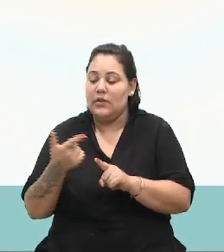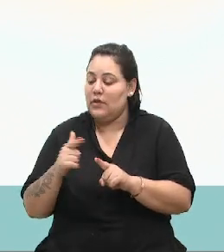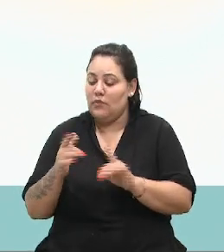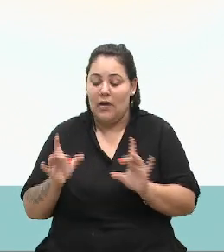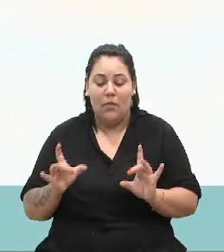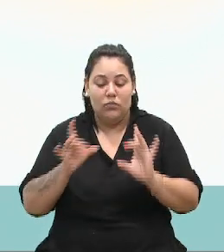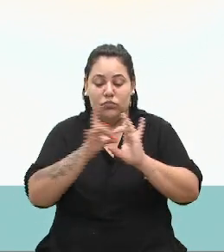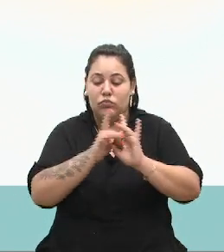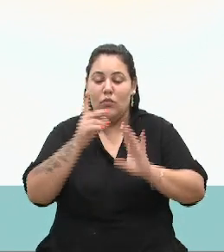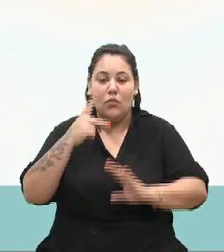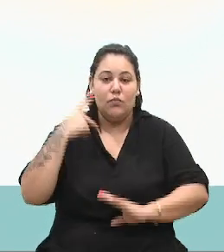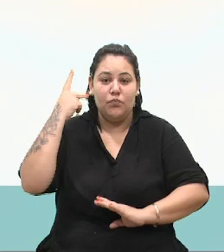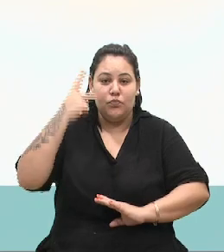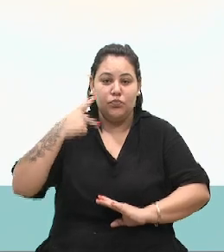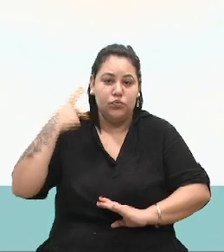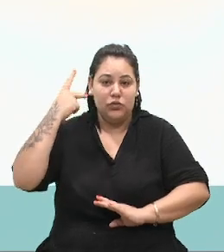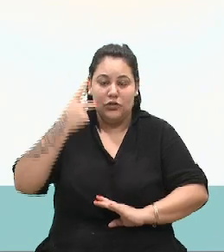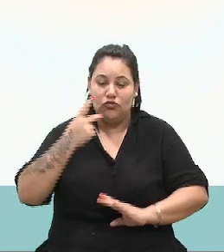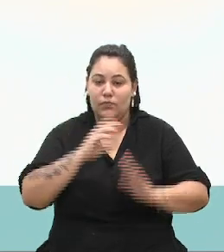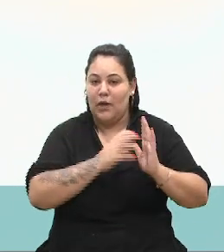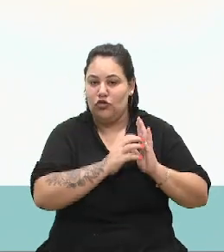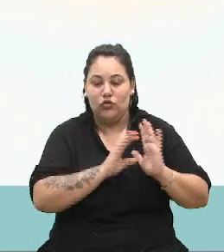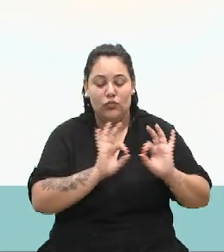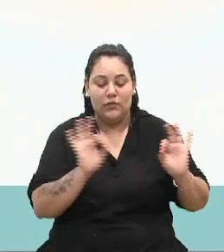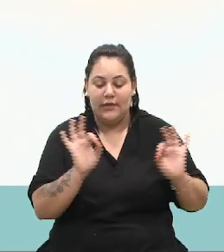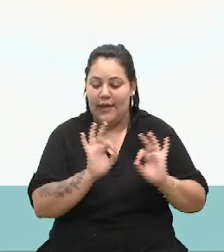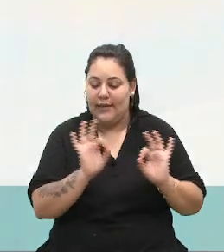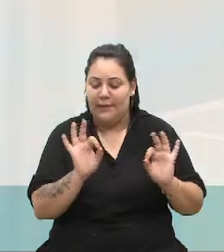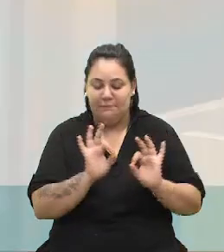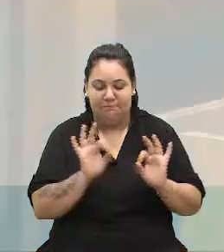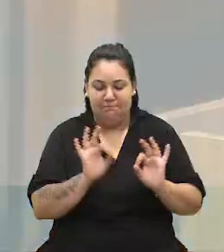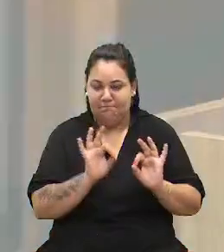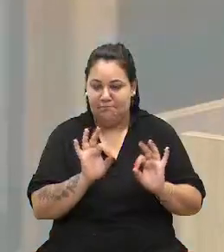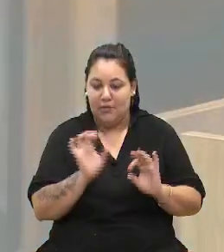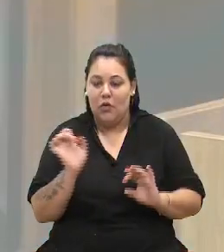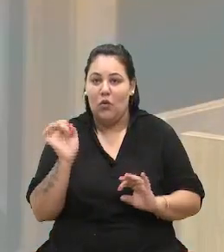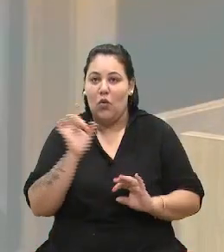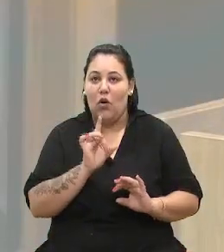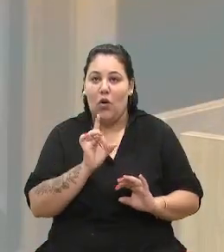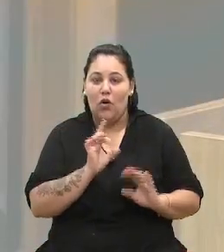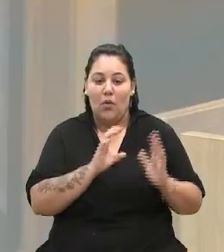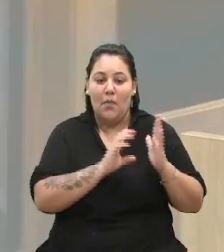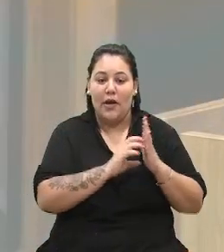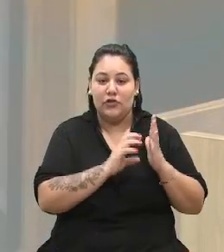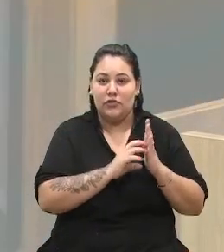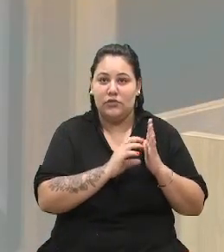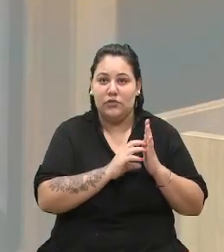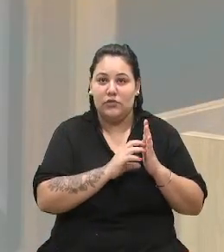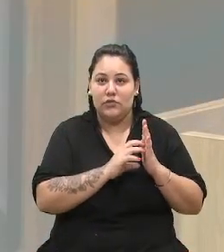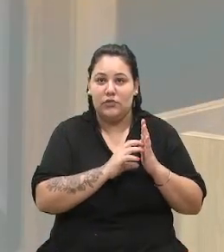político, partidário ou ideológico. Qual é o nosso partido lá dentro? Nosso partido é a boa